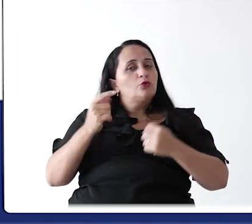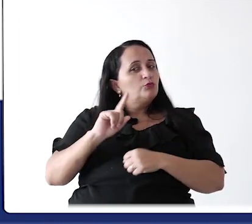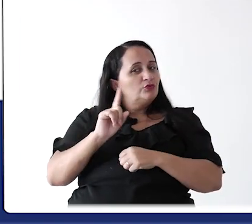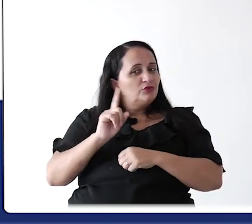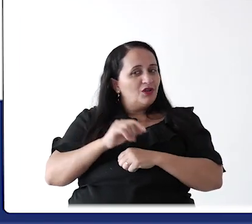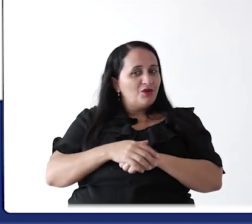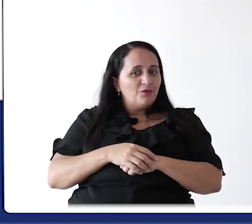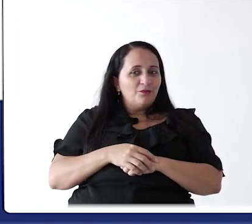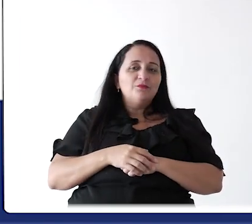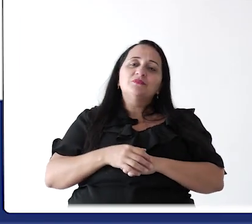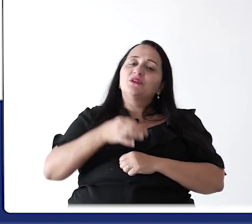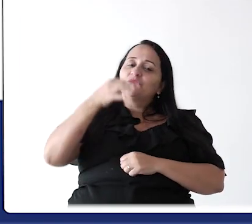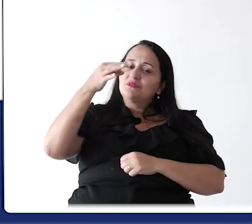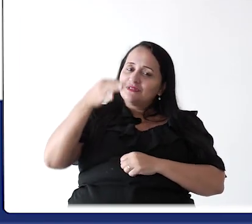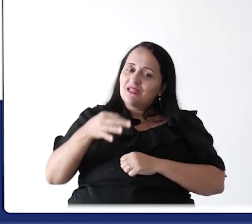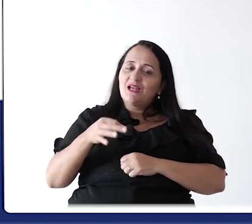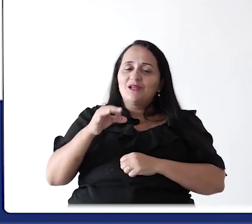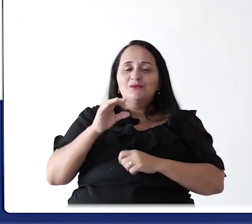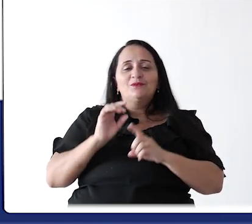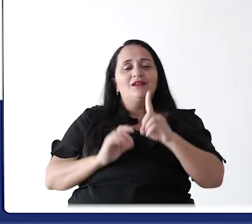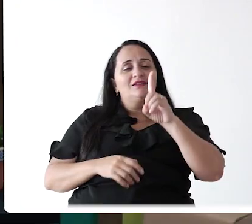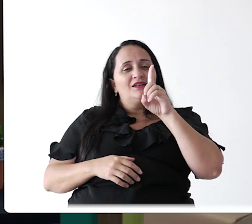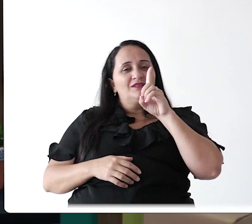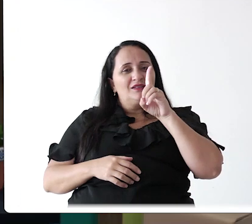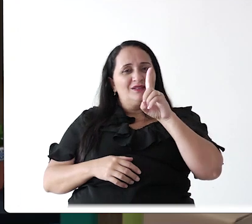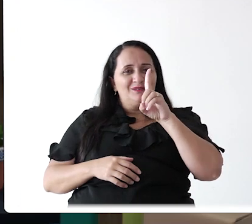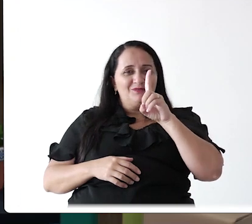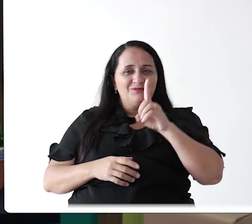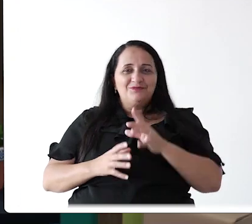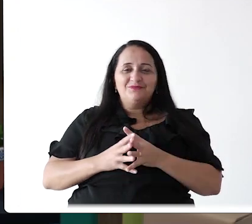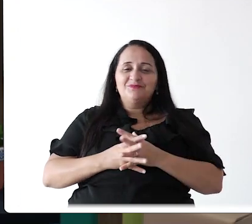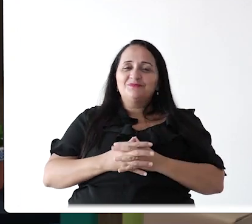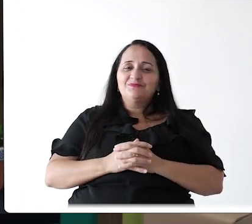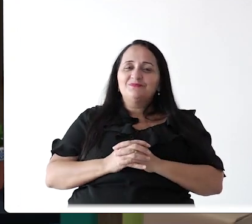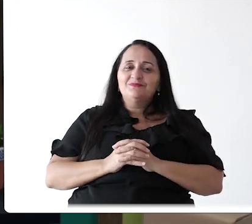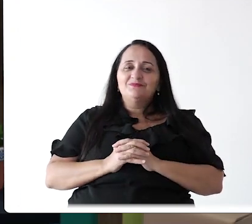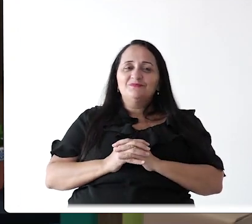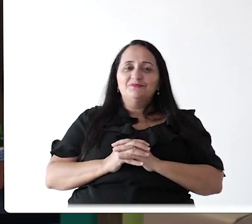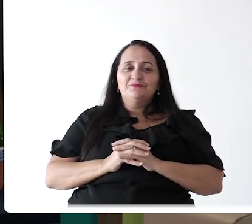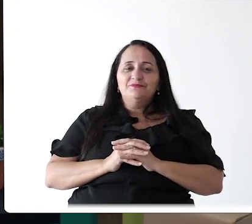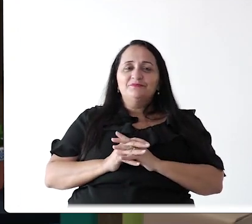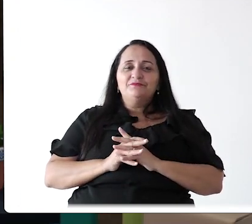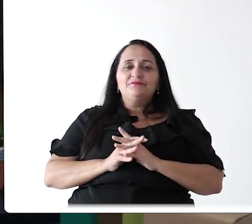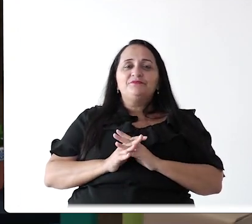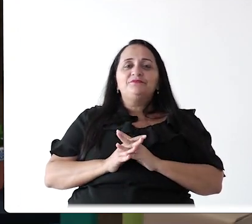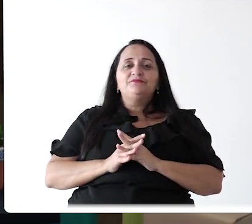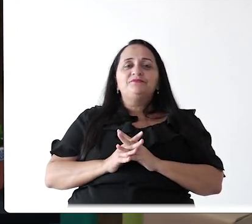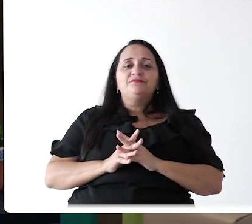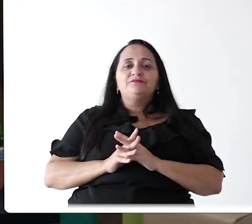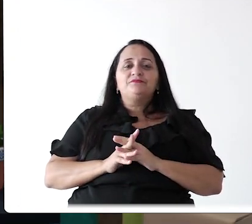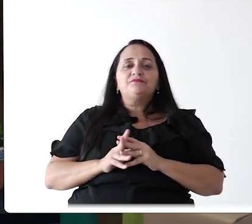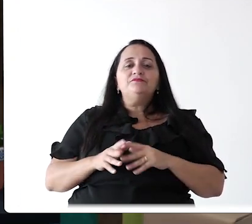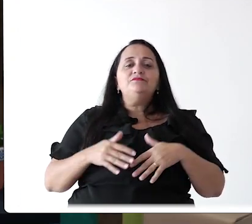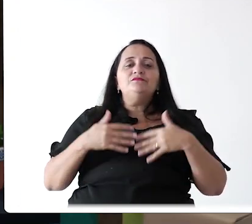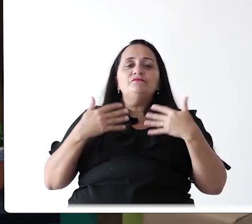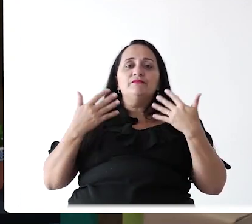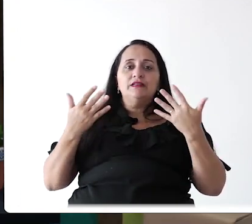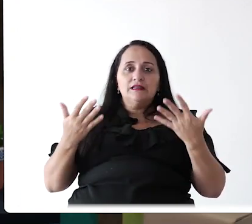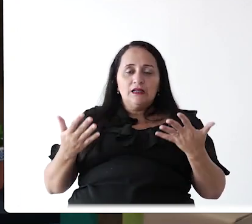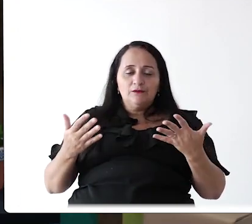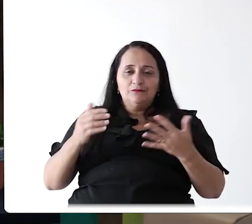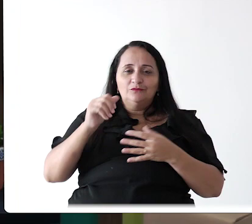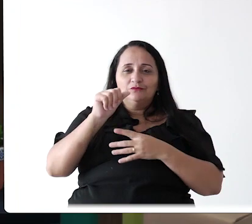de tempo. Resposta correta, letra D. Então, esse advérbio de